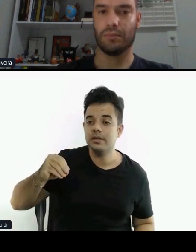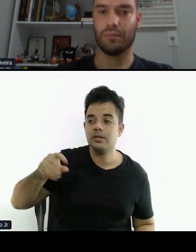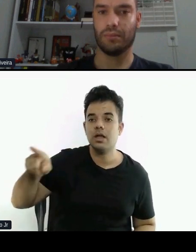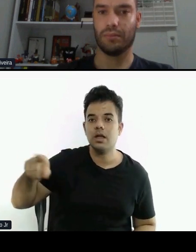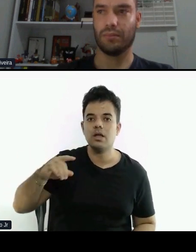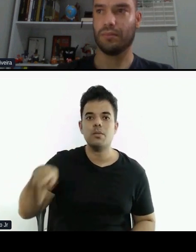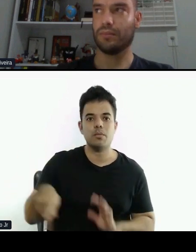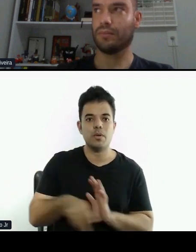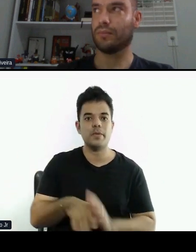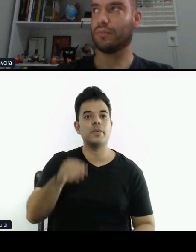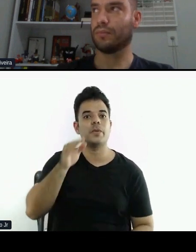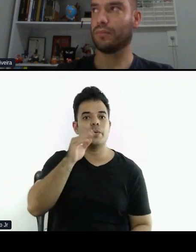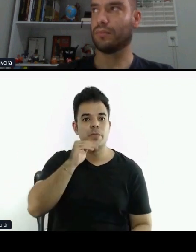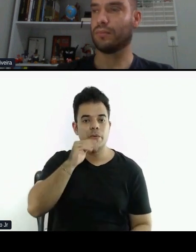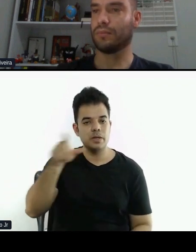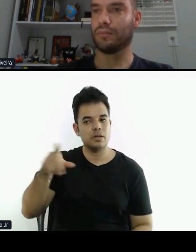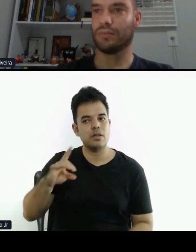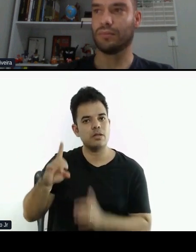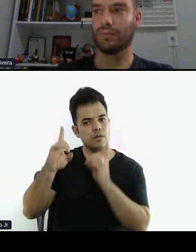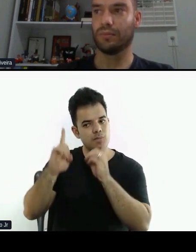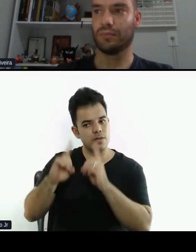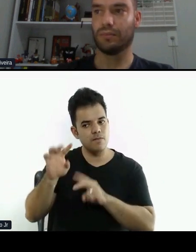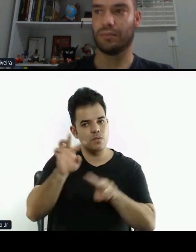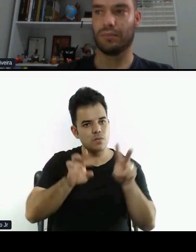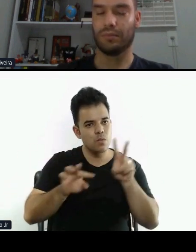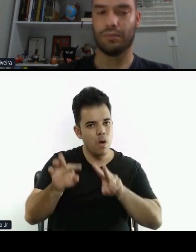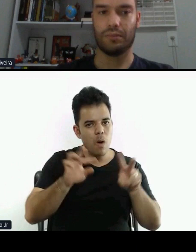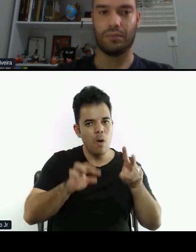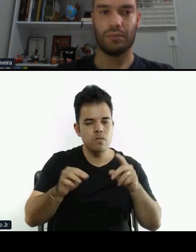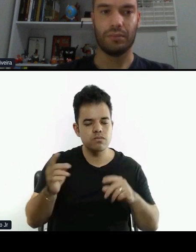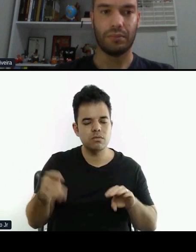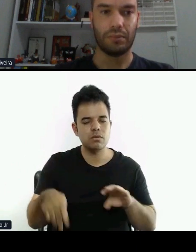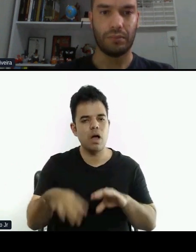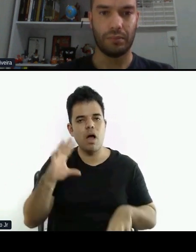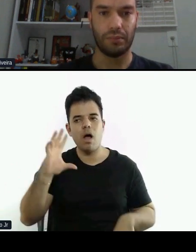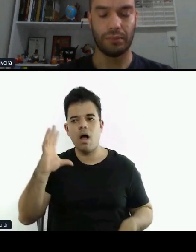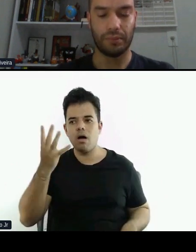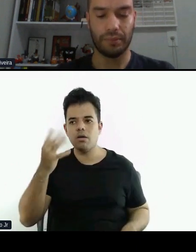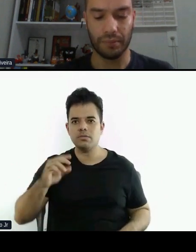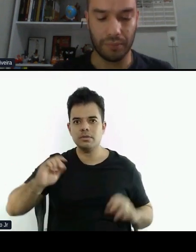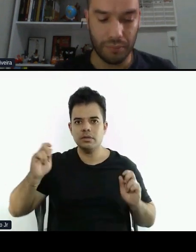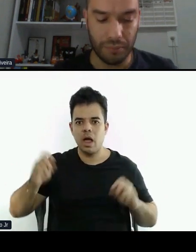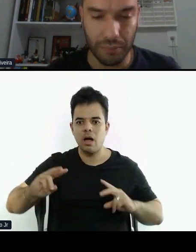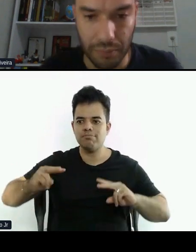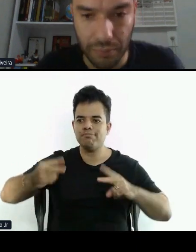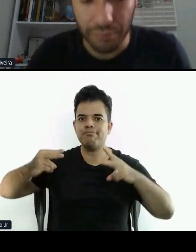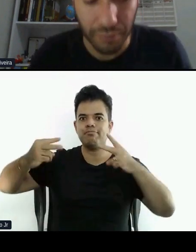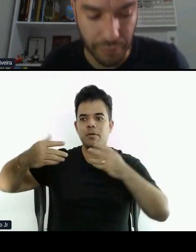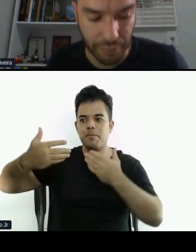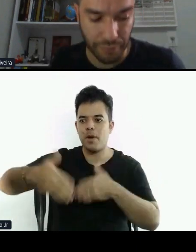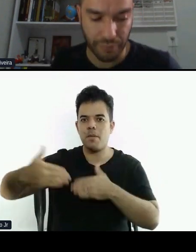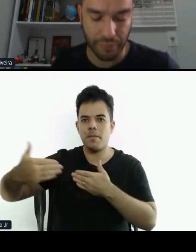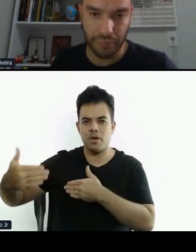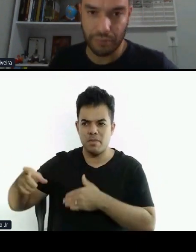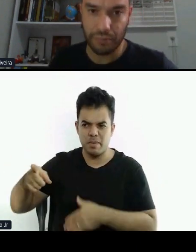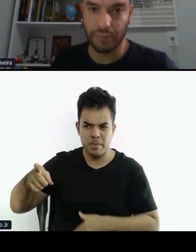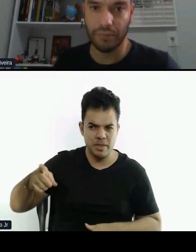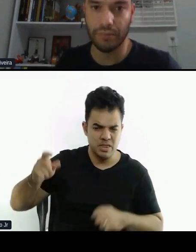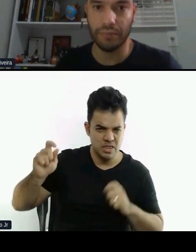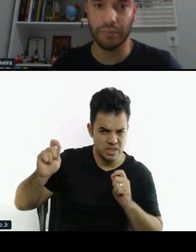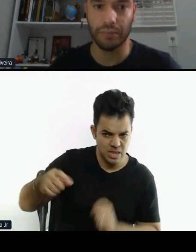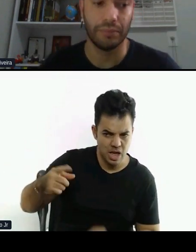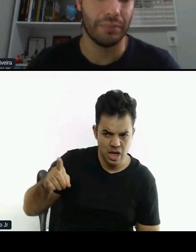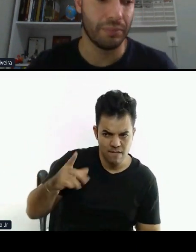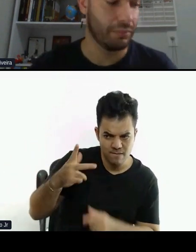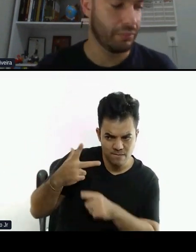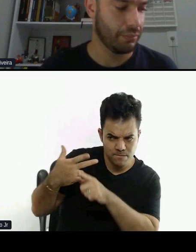né, que tem uma tipo de deficiência visual, o outro não tem, ali vai ocorrer uma promoção, né, um tipo de mérito, mas será que o mérito que um ganhou